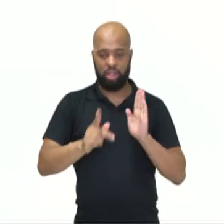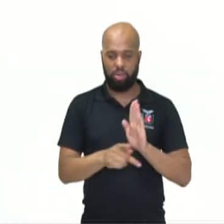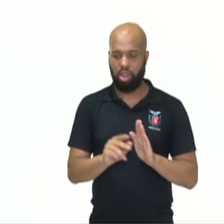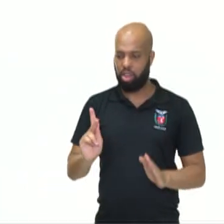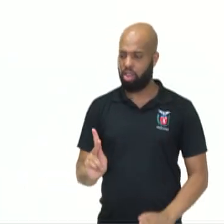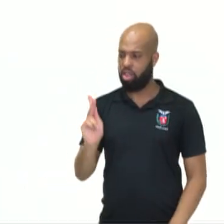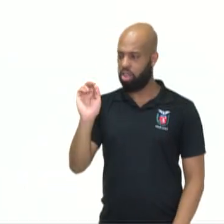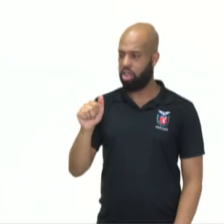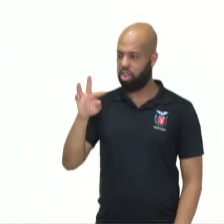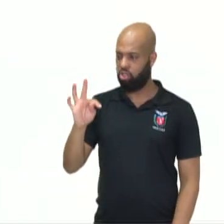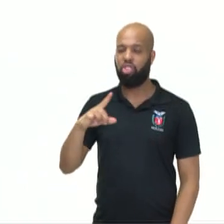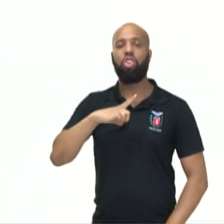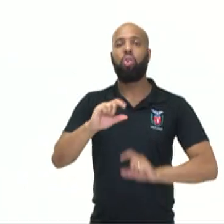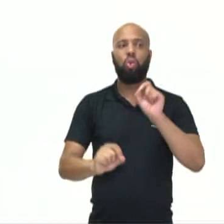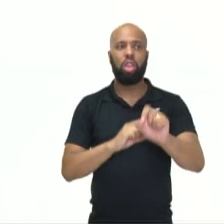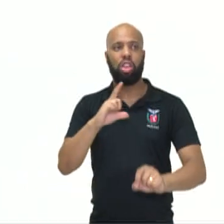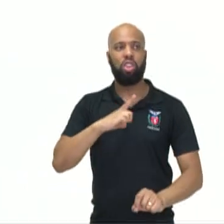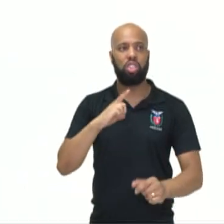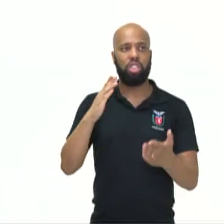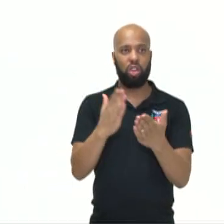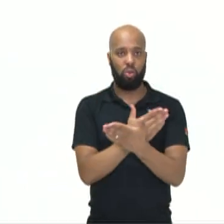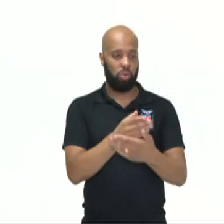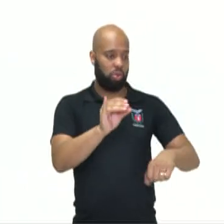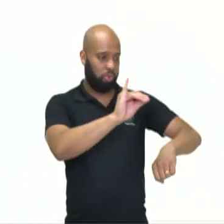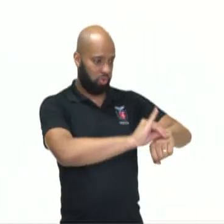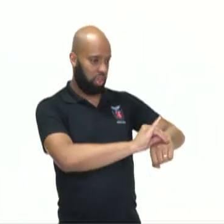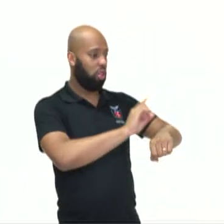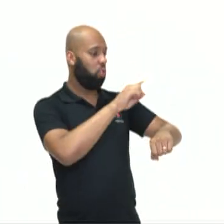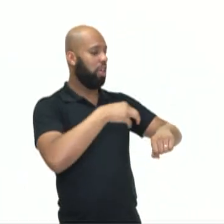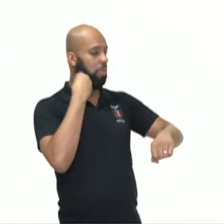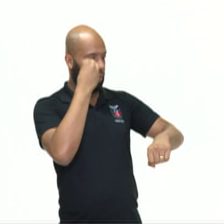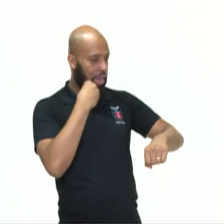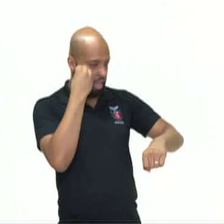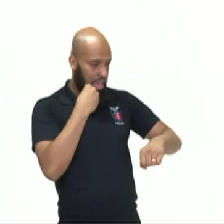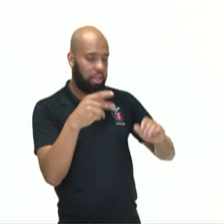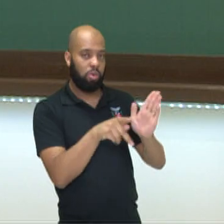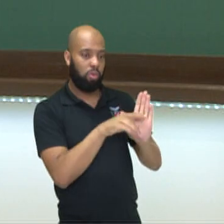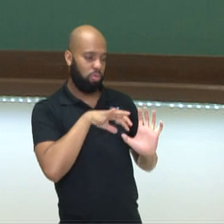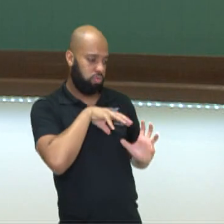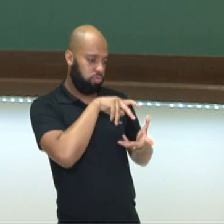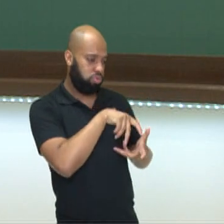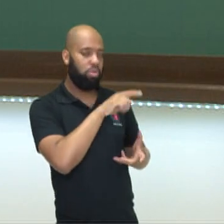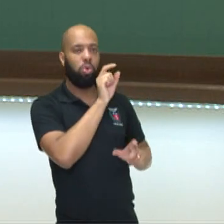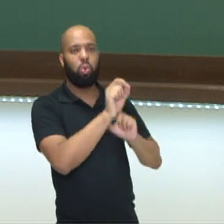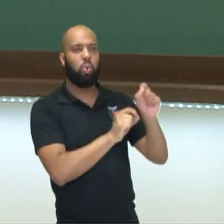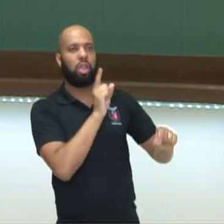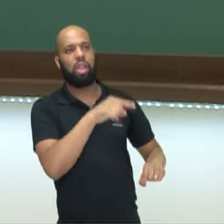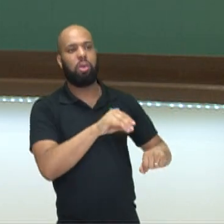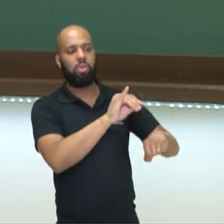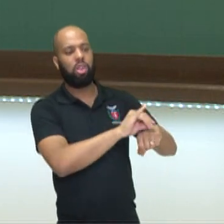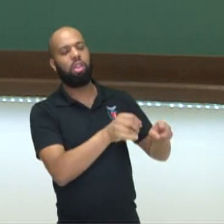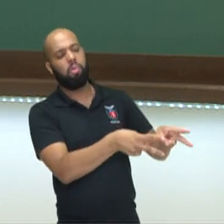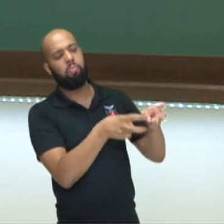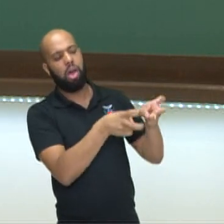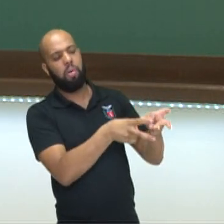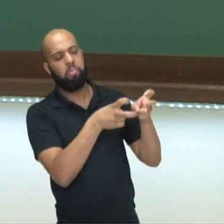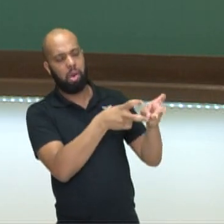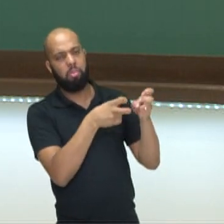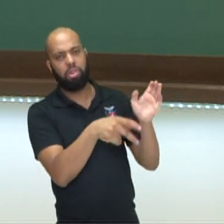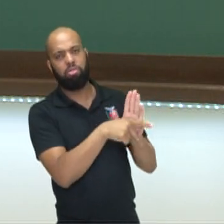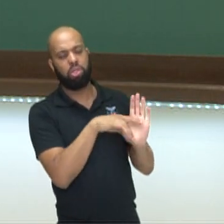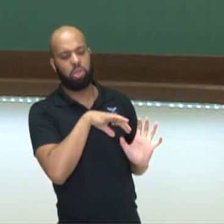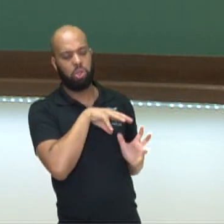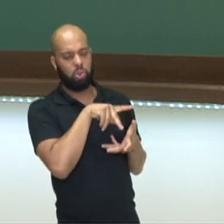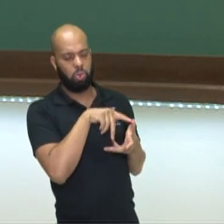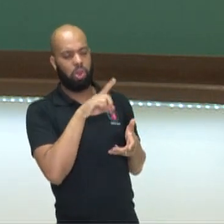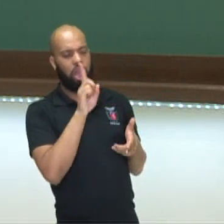nós tínhamos? Nós tínhamos os objetos experimentados no mundo, os objetos observados no mundo,